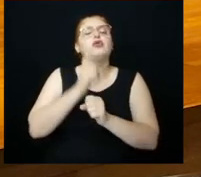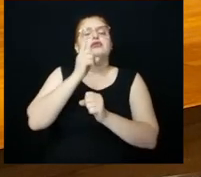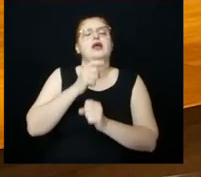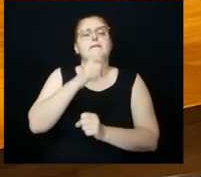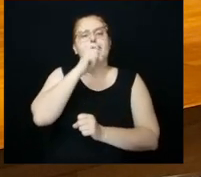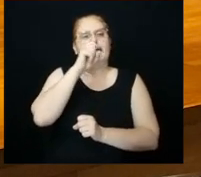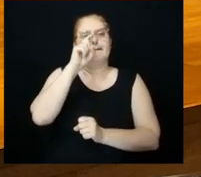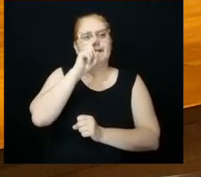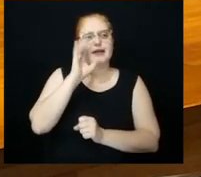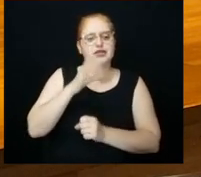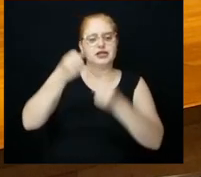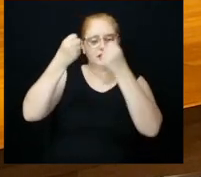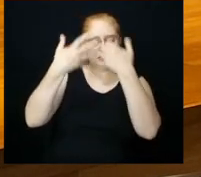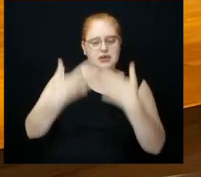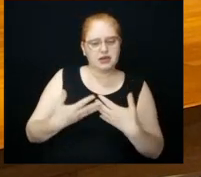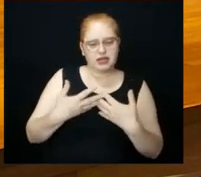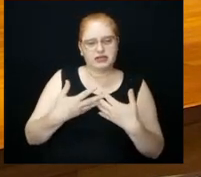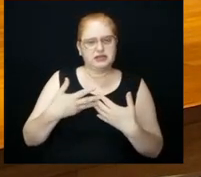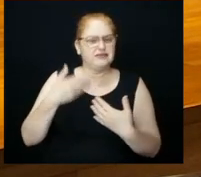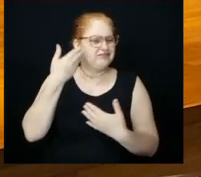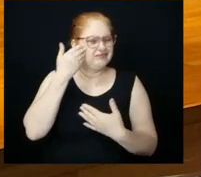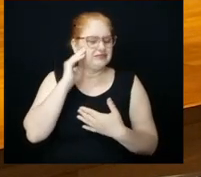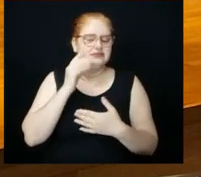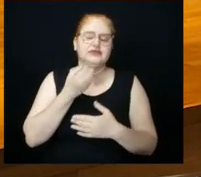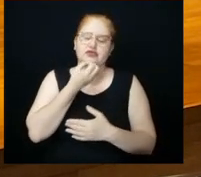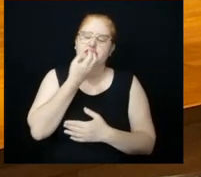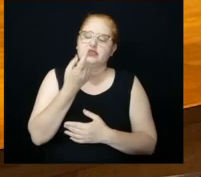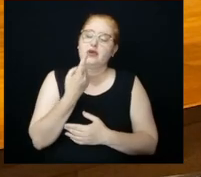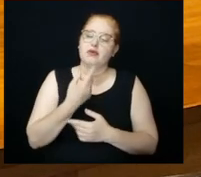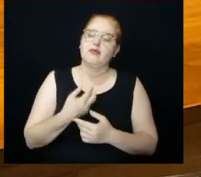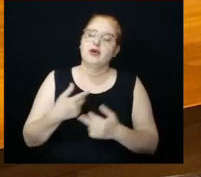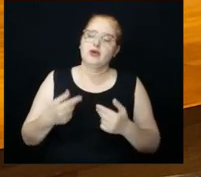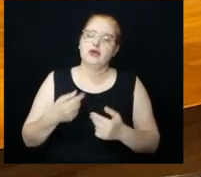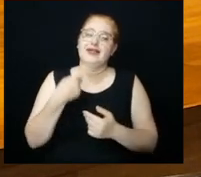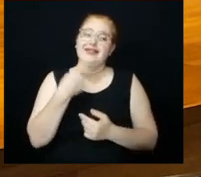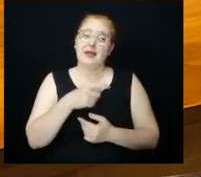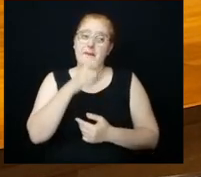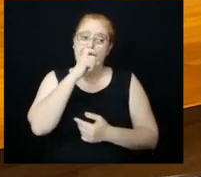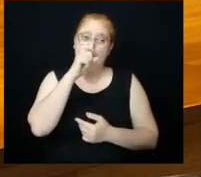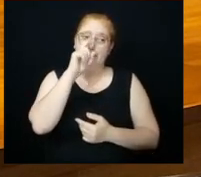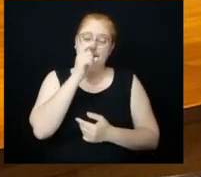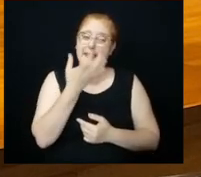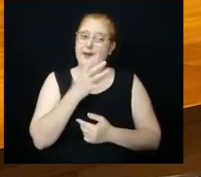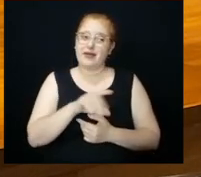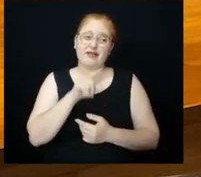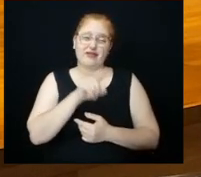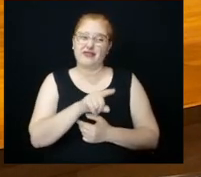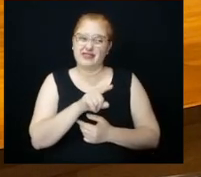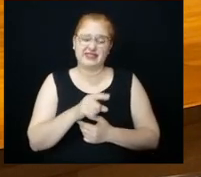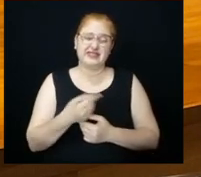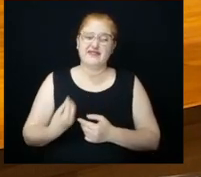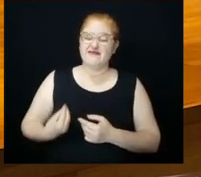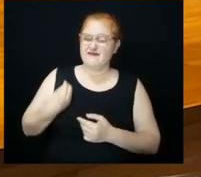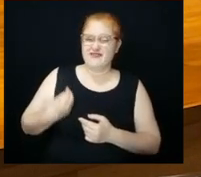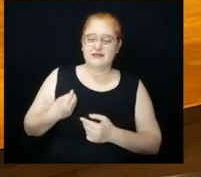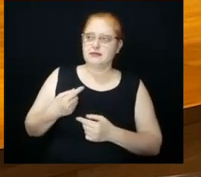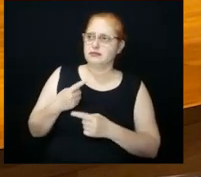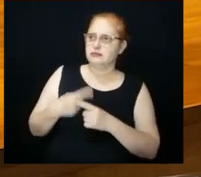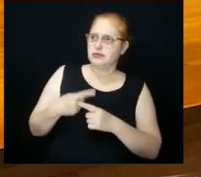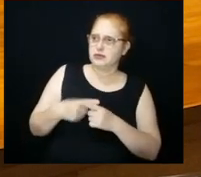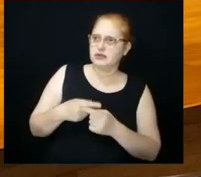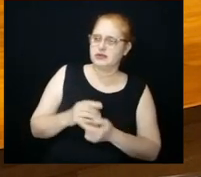vezes, desconsigo de entender. Vou lhe contar uma coisa, seus pais não lhe vão querer ver nem vivo.